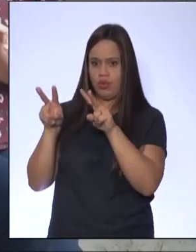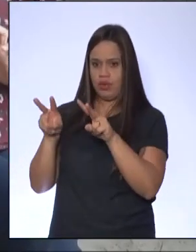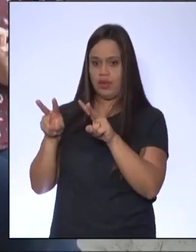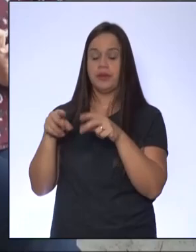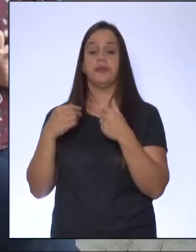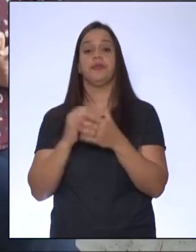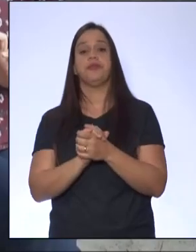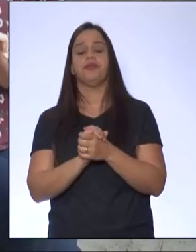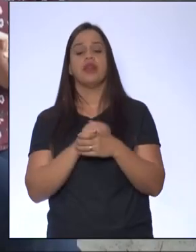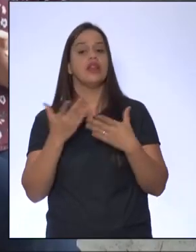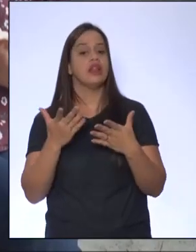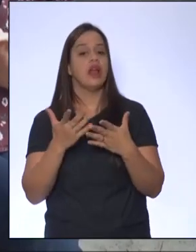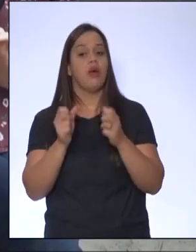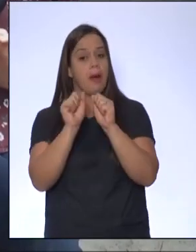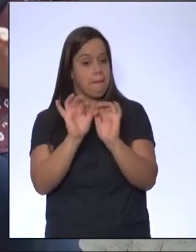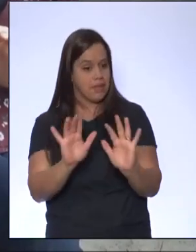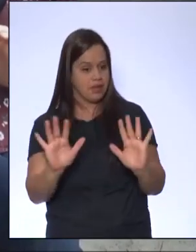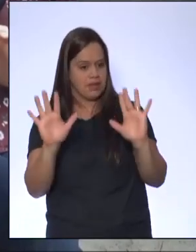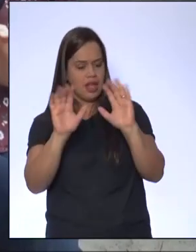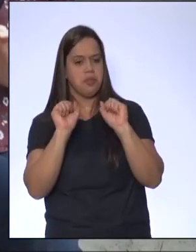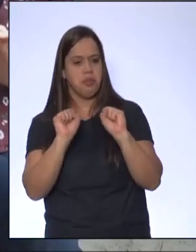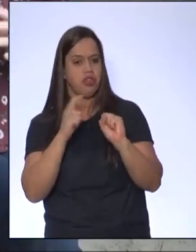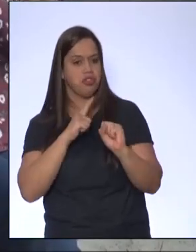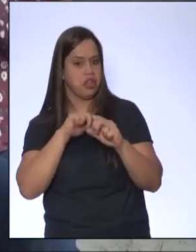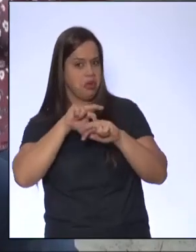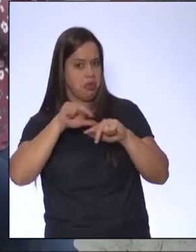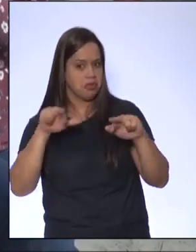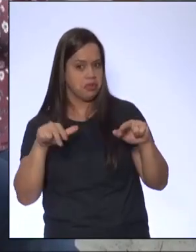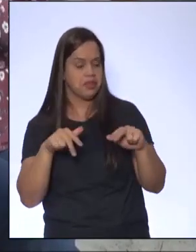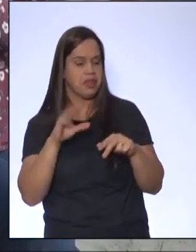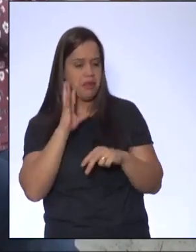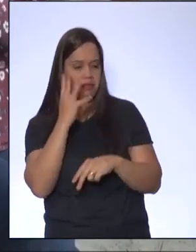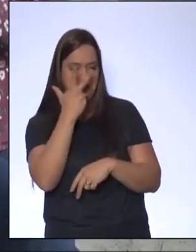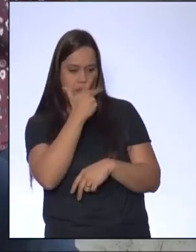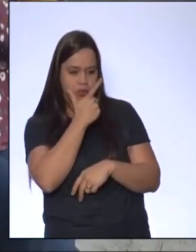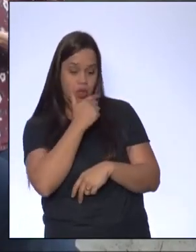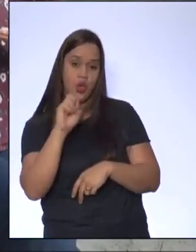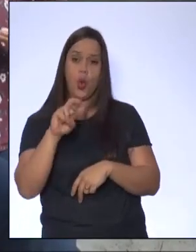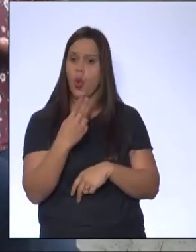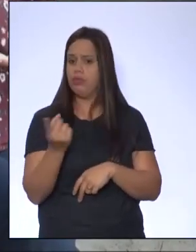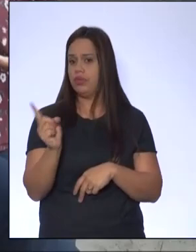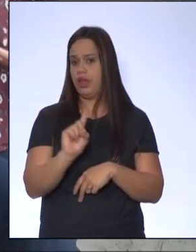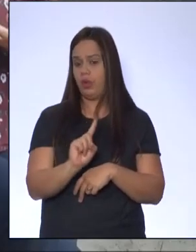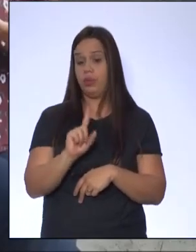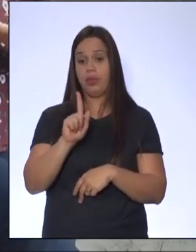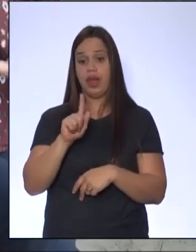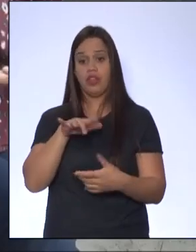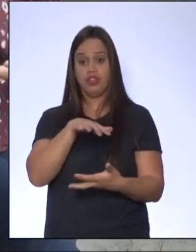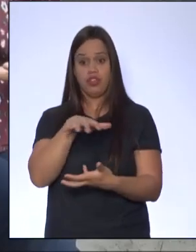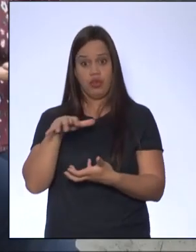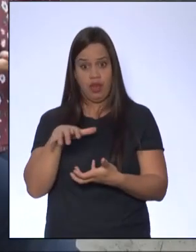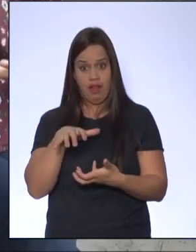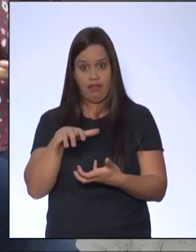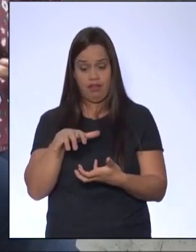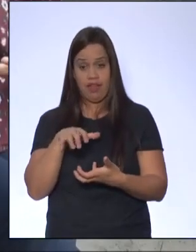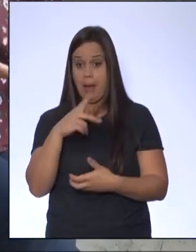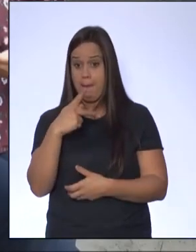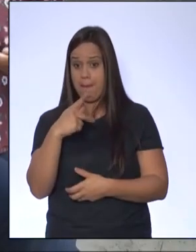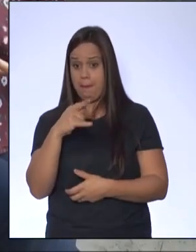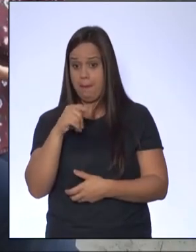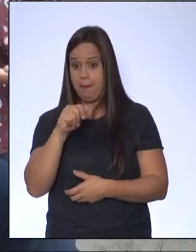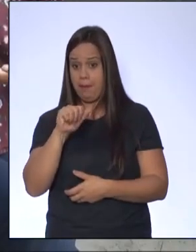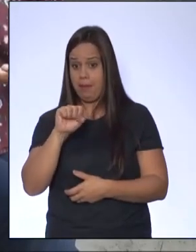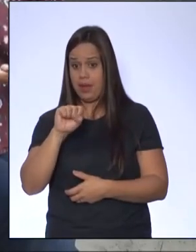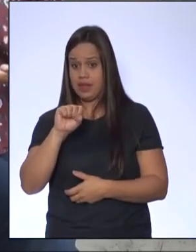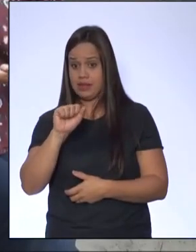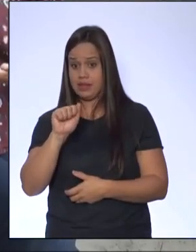A paisagem pode ter coisas que a gente considera bonitas ou não. Para a geografia, a paisagem é importante